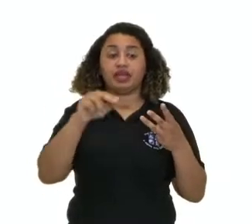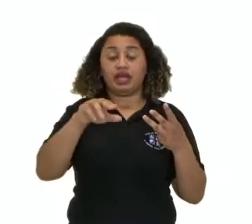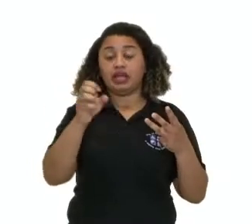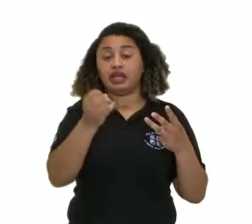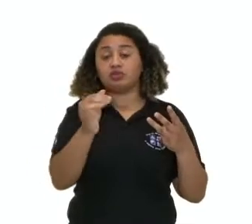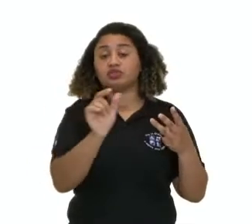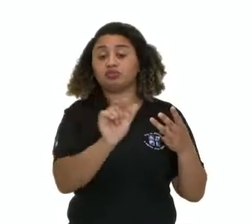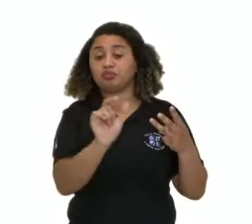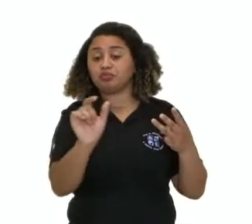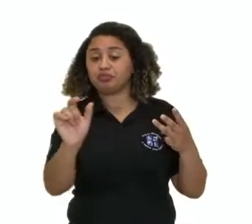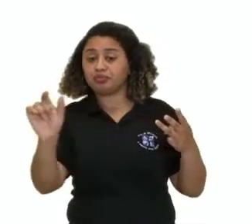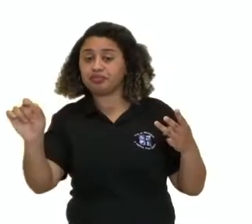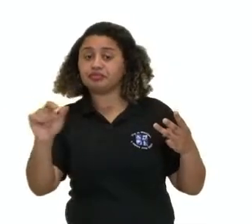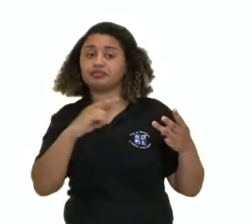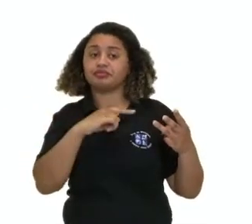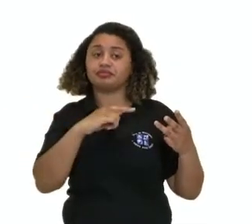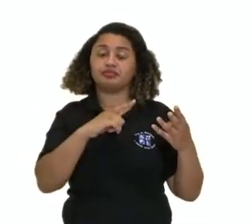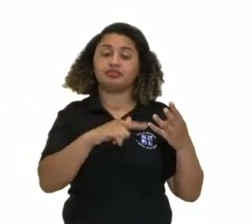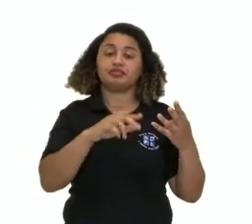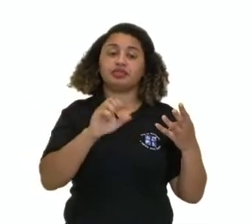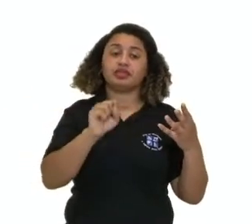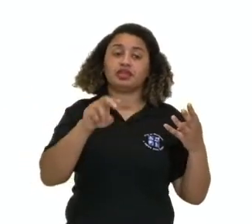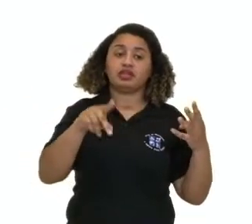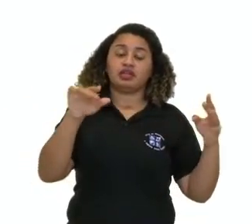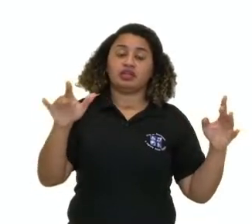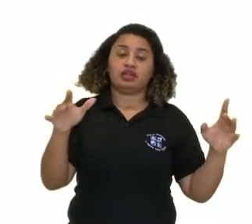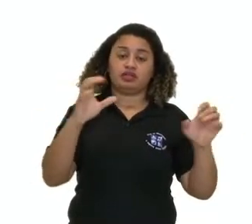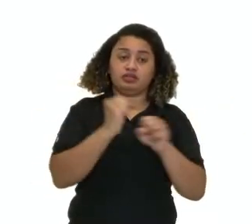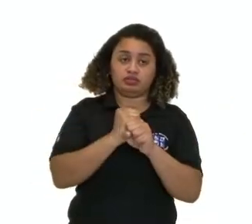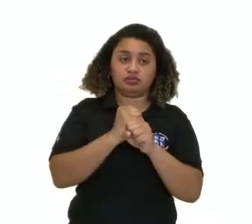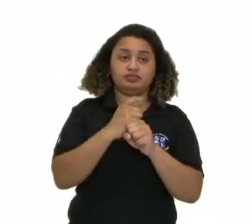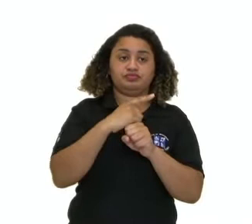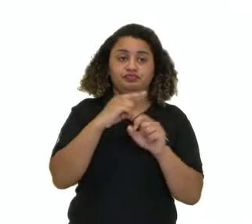é conhecido como a soma dos termos.